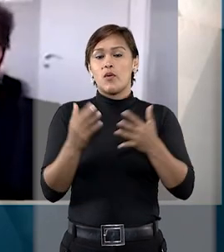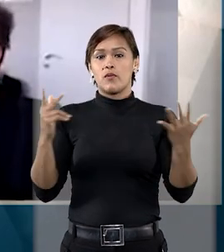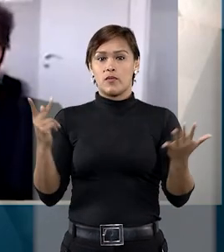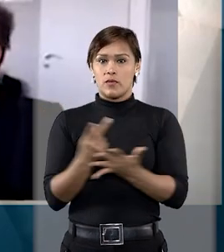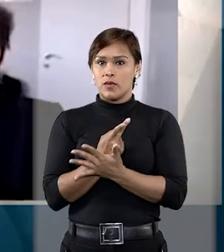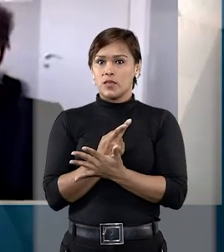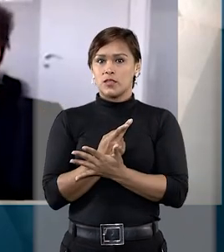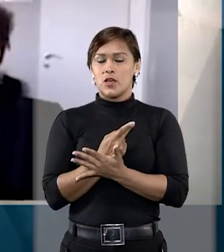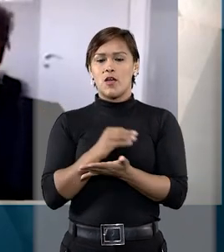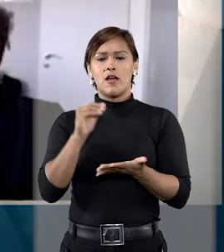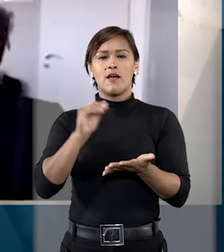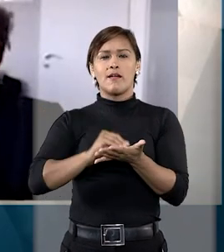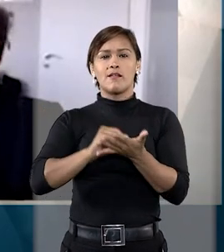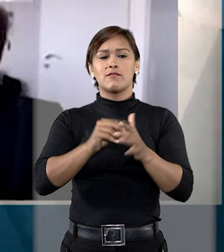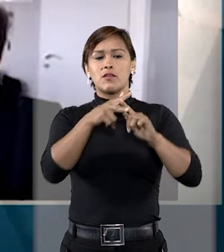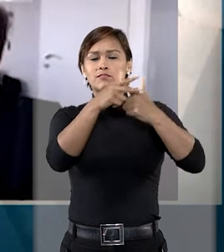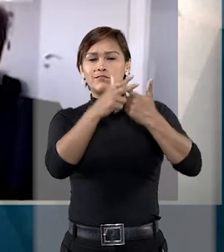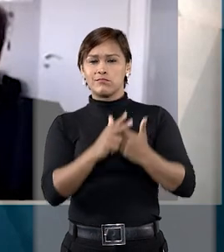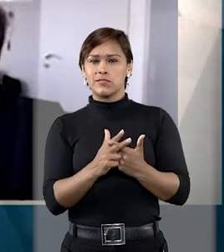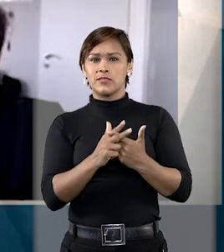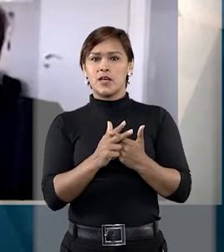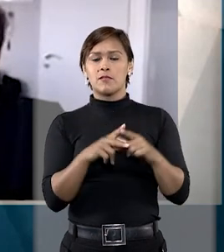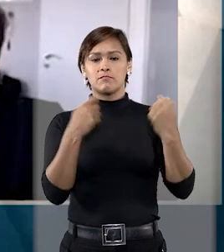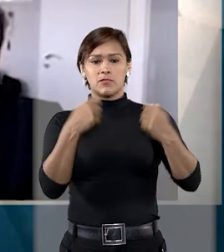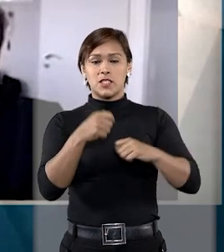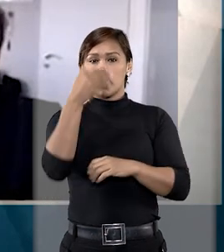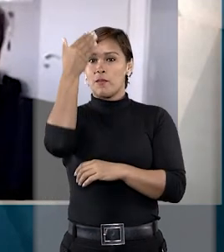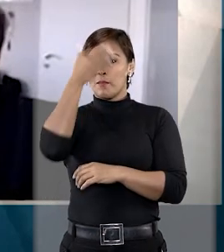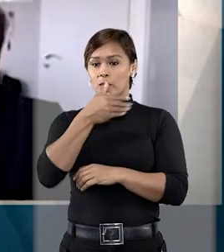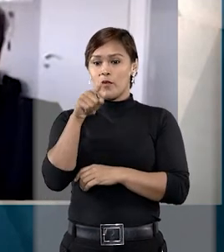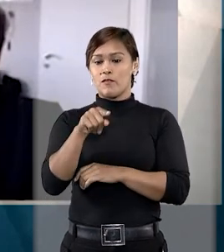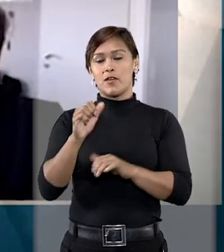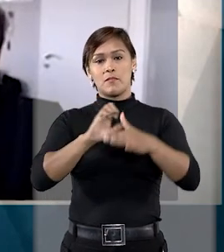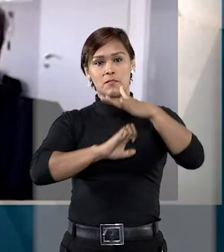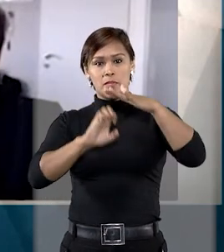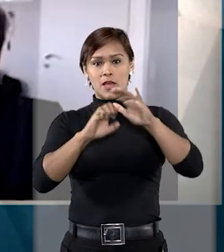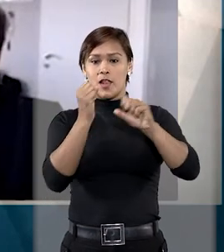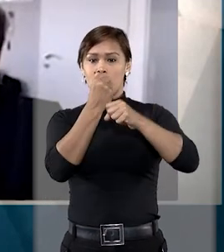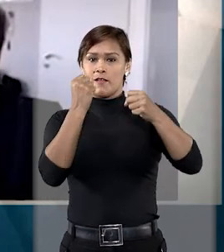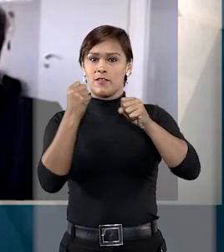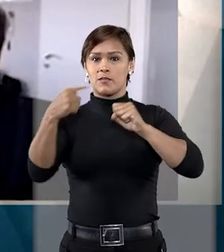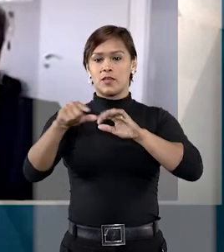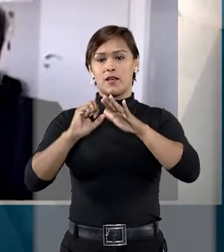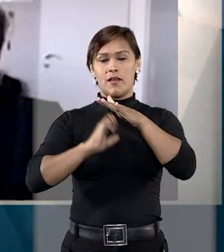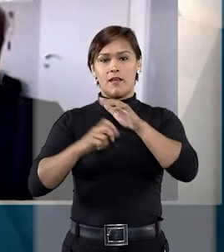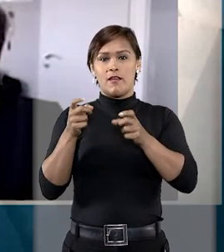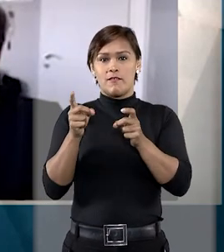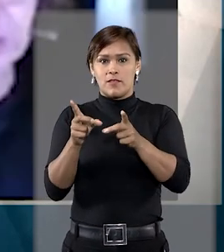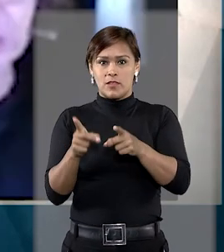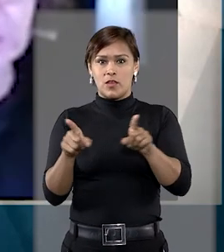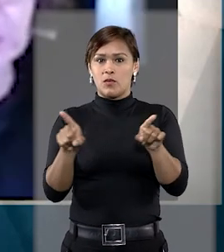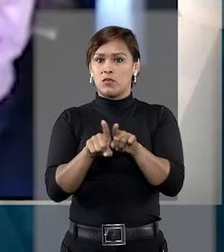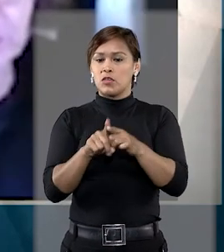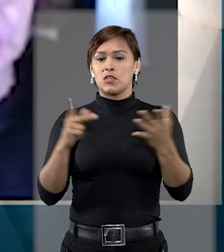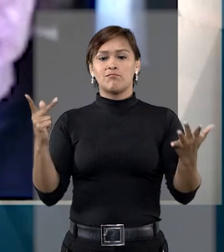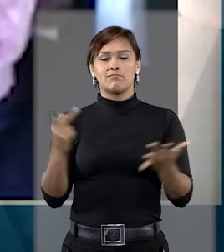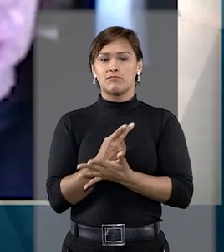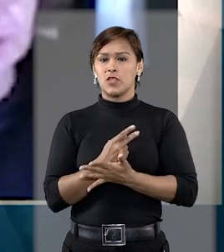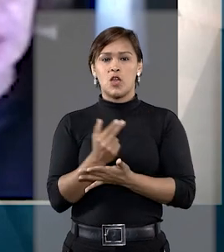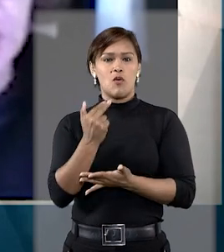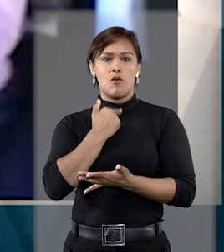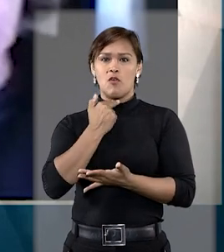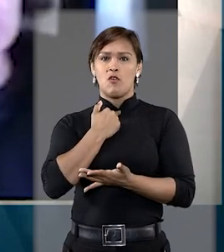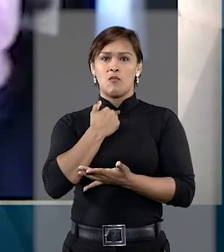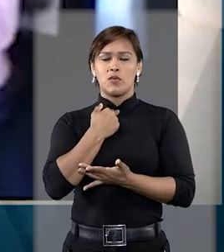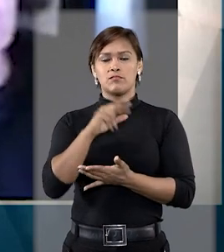incêndio, a inexistência de defeito no veículo deveria ser comprovada pela fabricante e a concessionária, que não o fazendo,